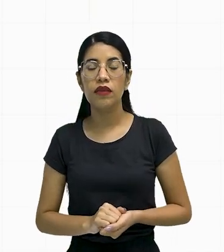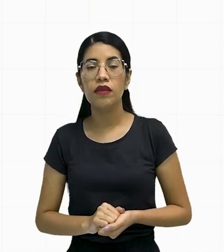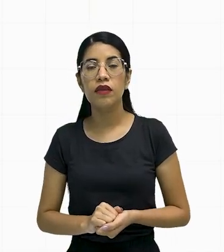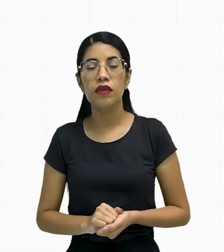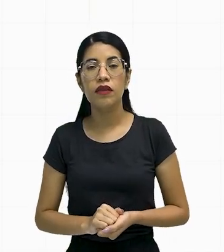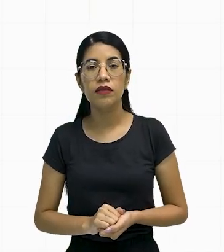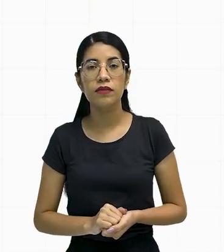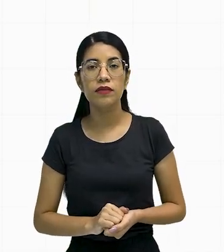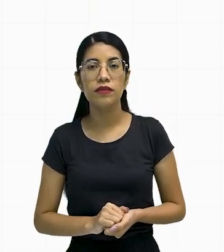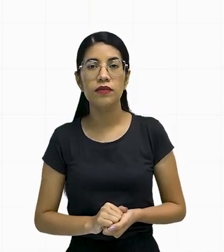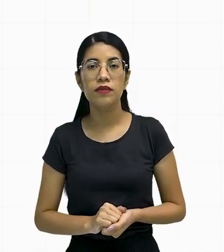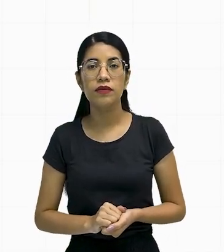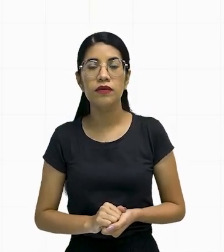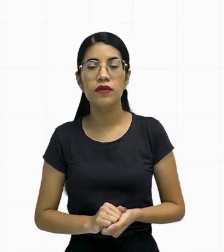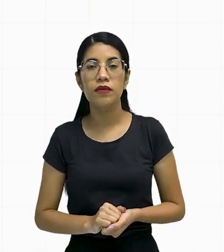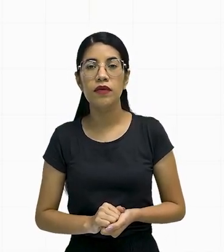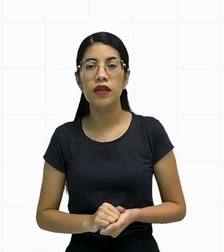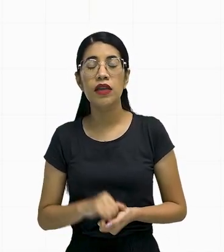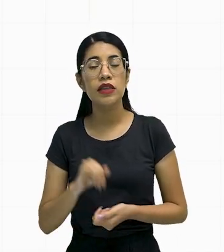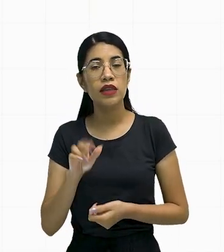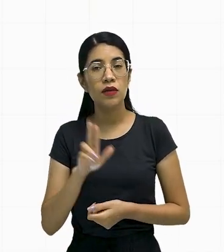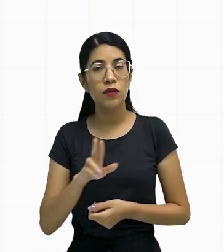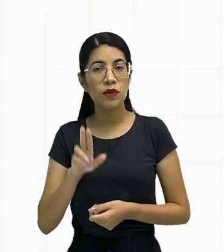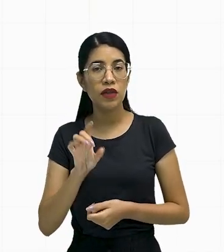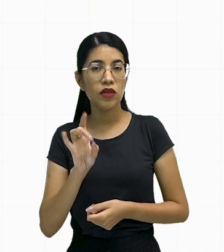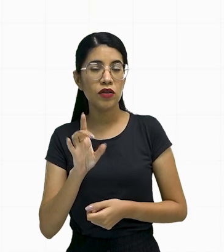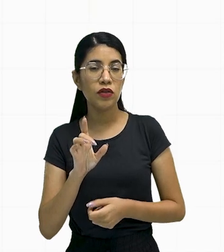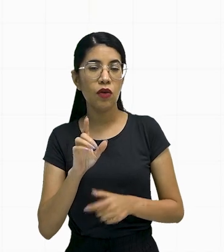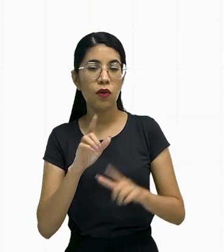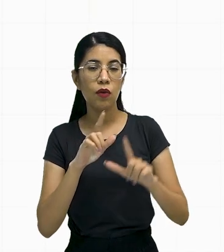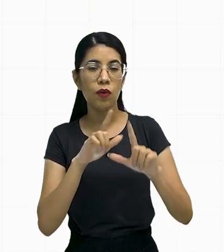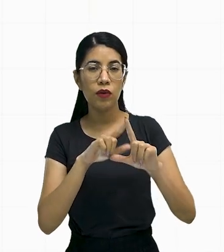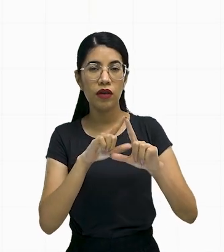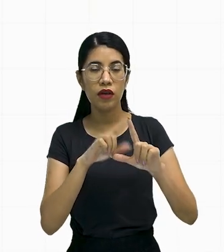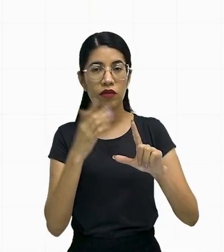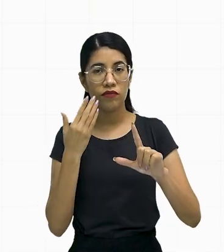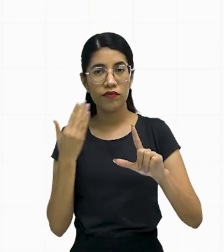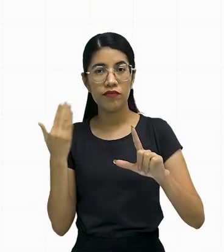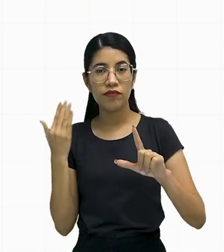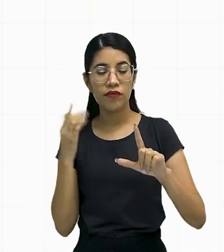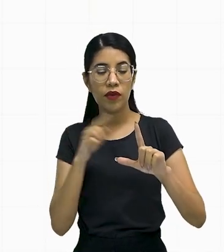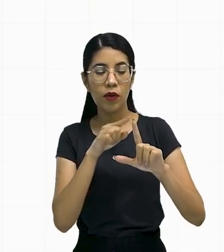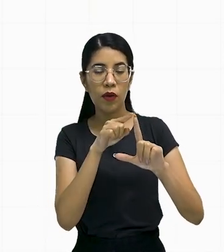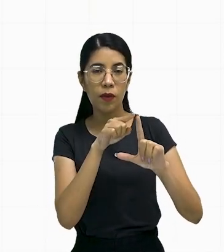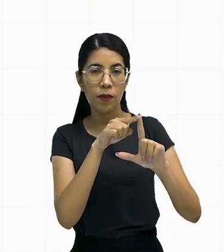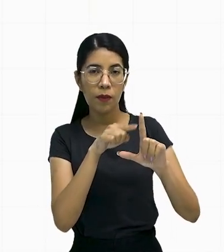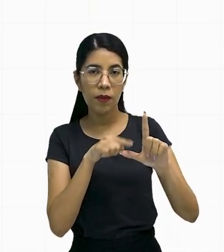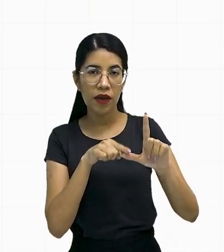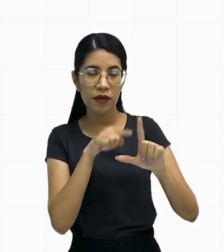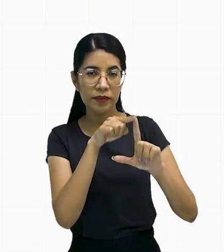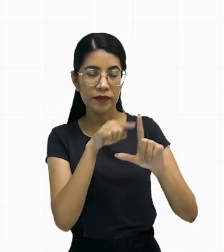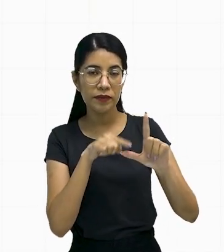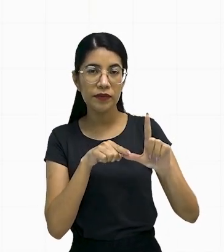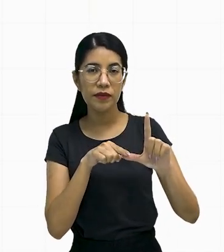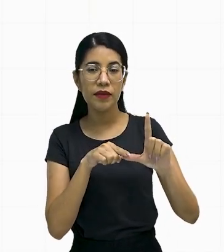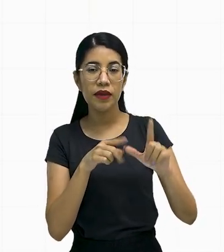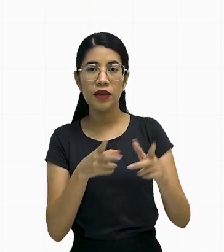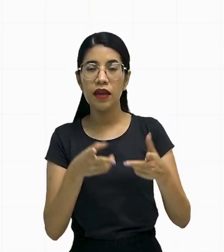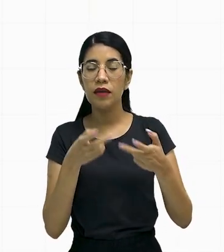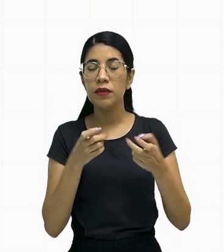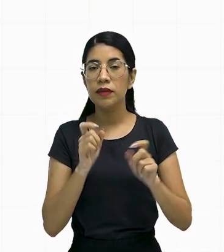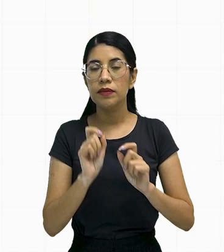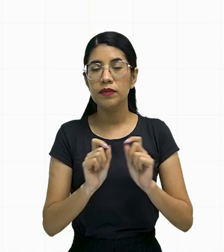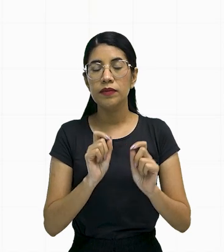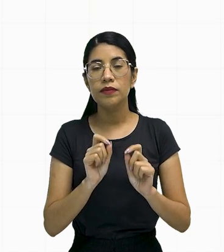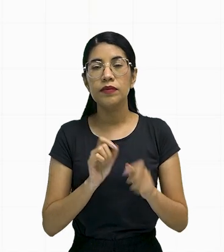eu pegar e considerar somente esse triângulozinho que eu estou pintando aqui de amarelo, reparem